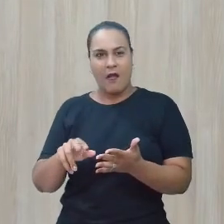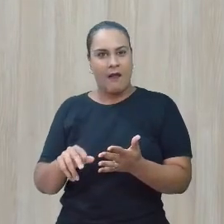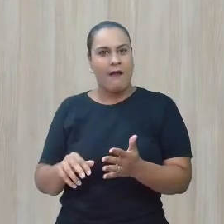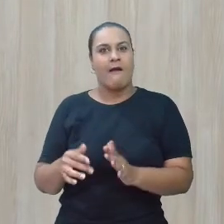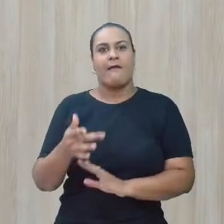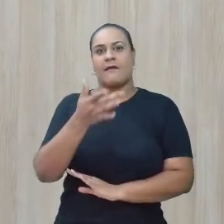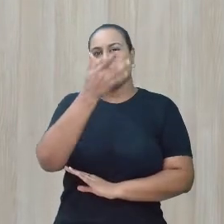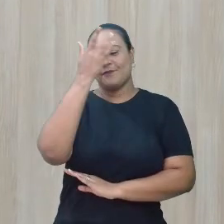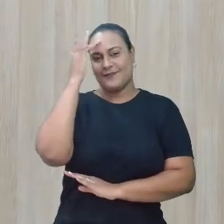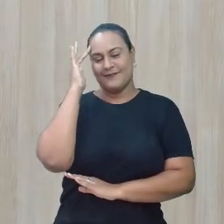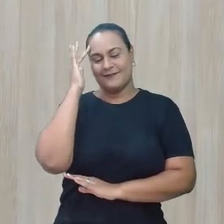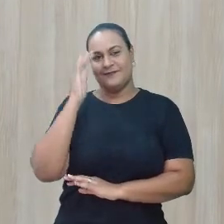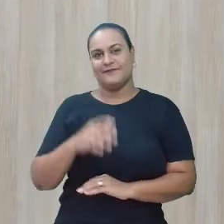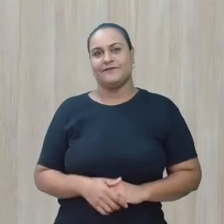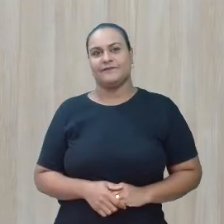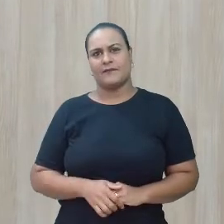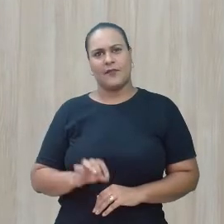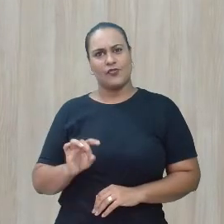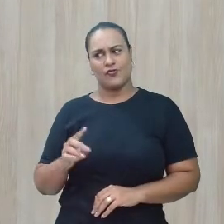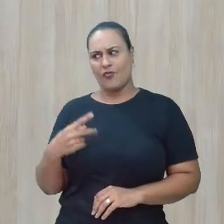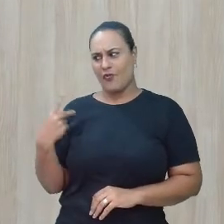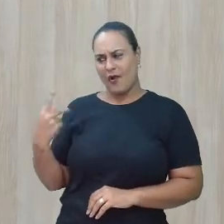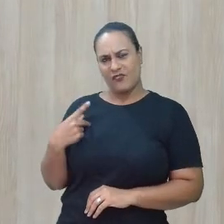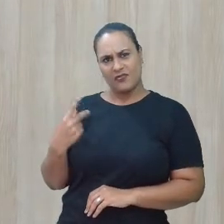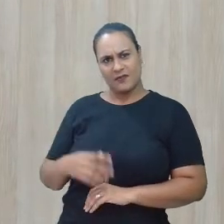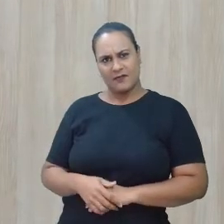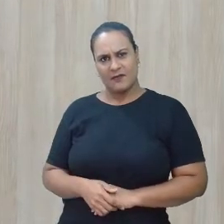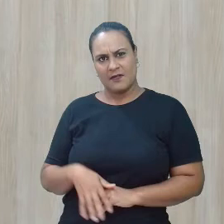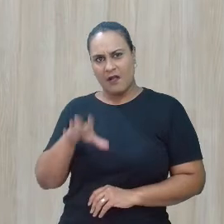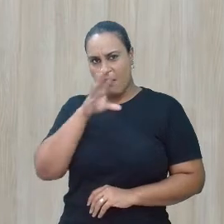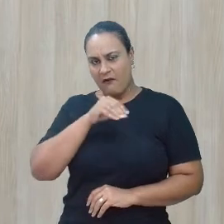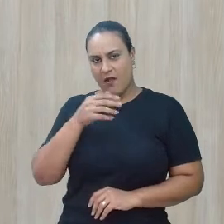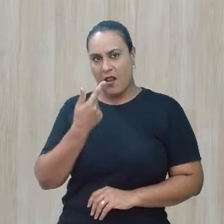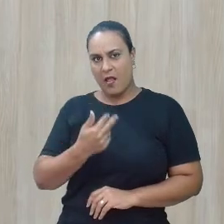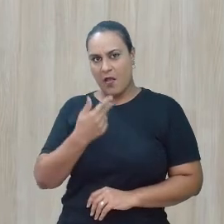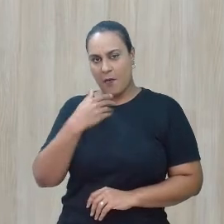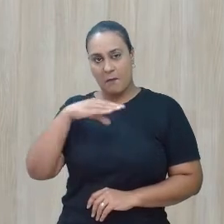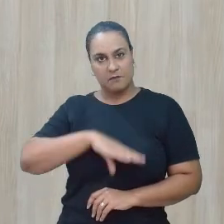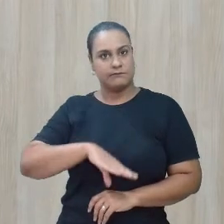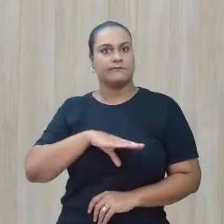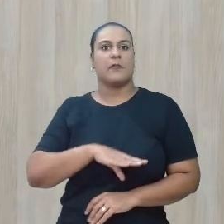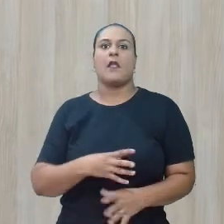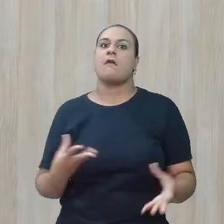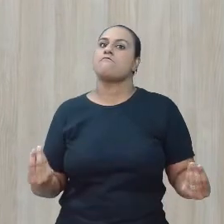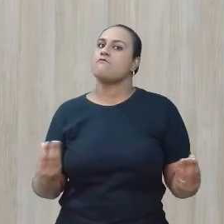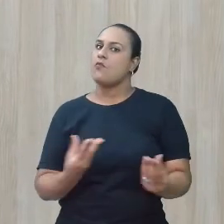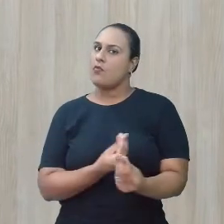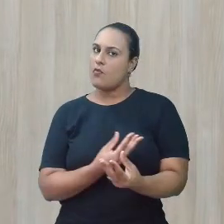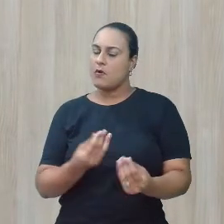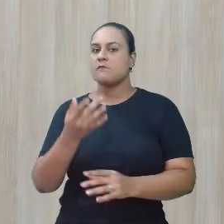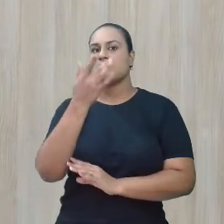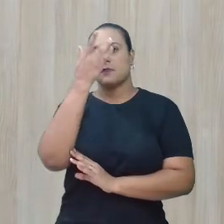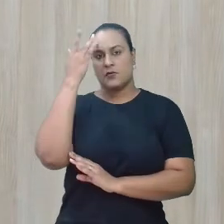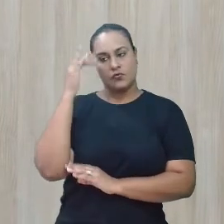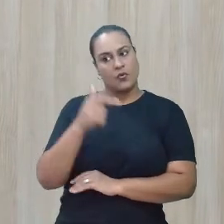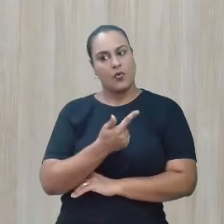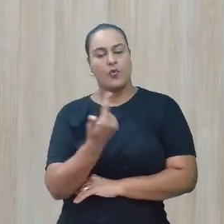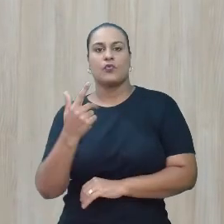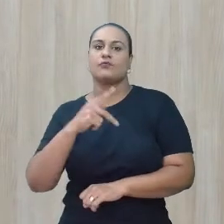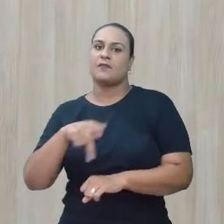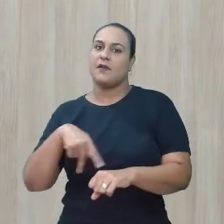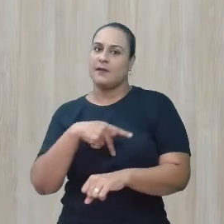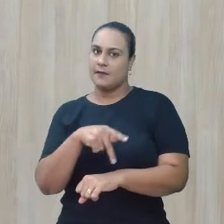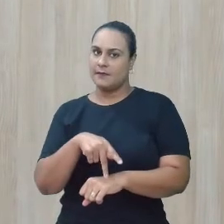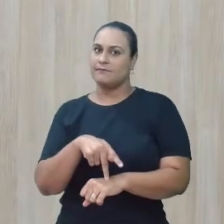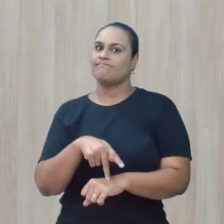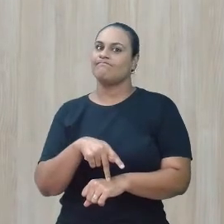pessoas. Então, vocês acham que é só a gente que fala português? É não, viu? Tem um bocado de gente lá fora que também fala português. Vocês saberiam